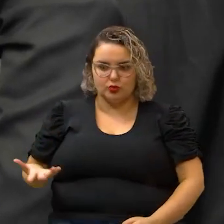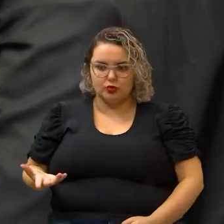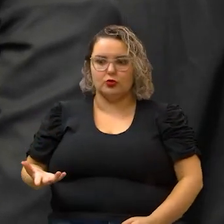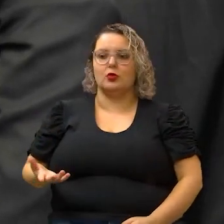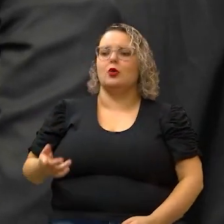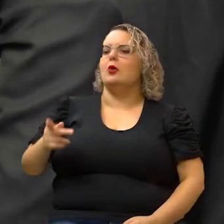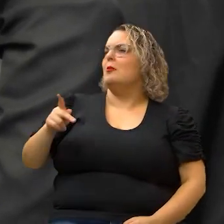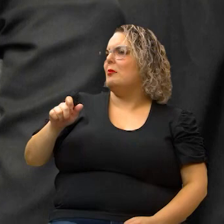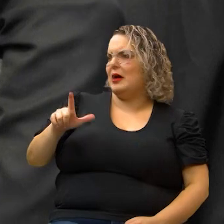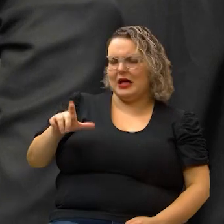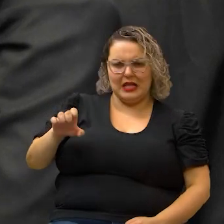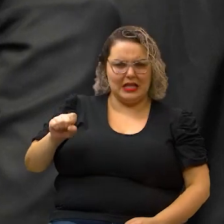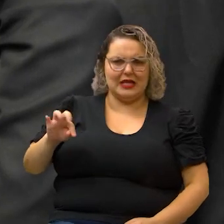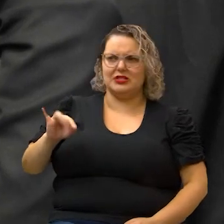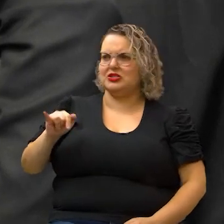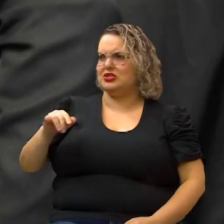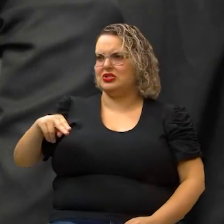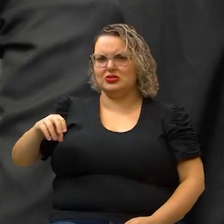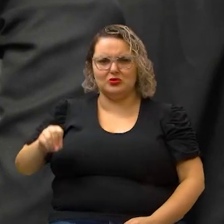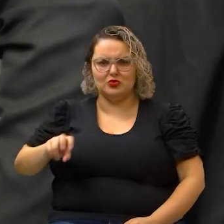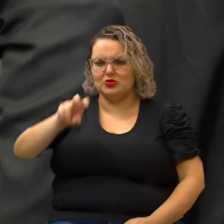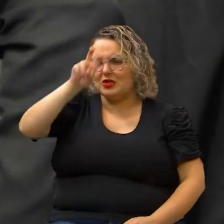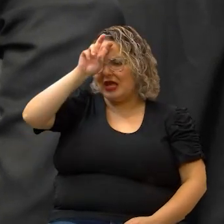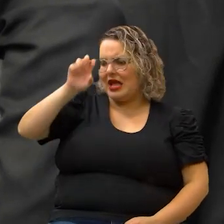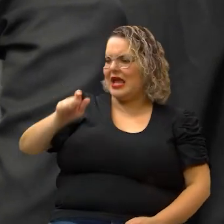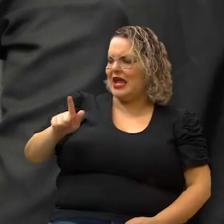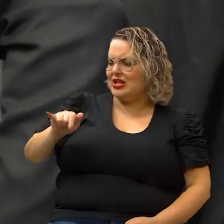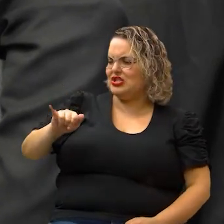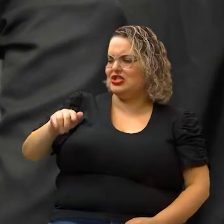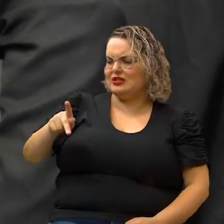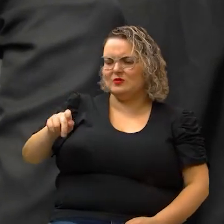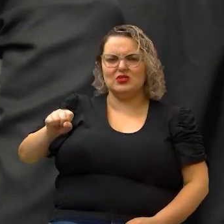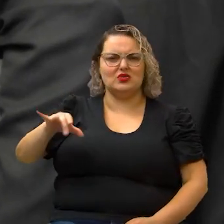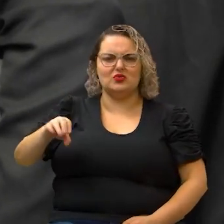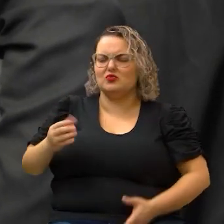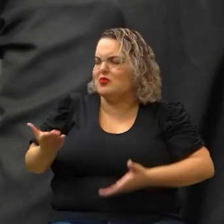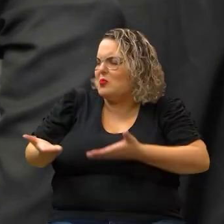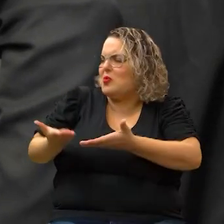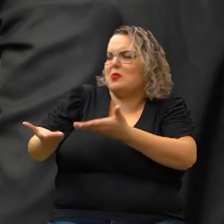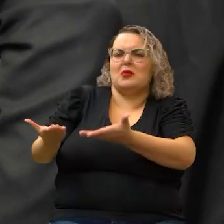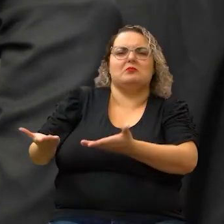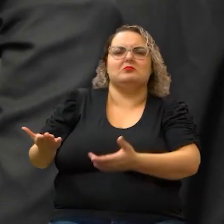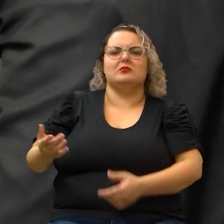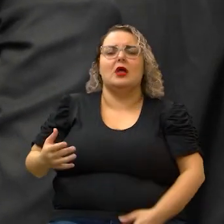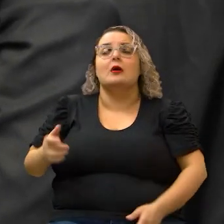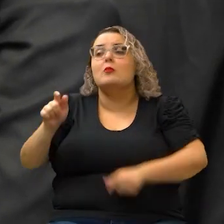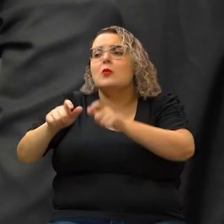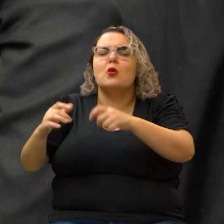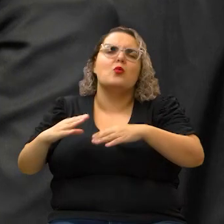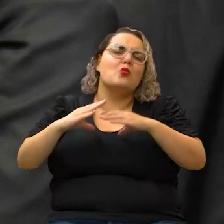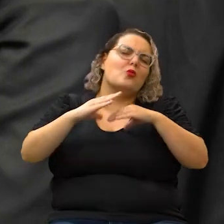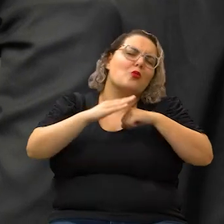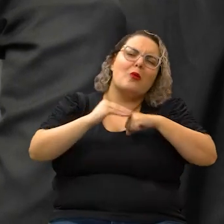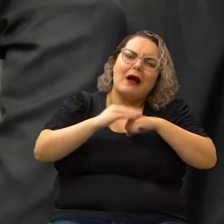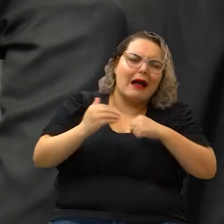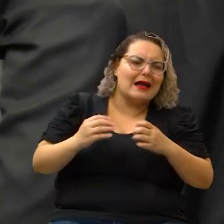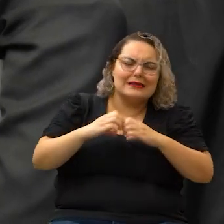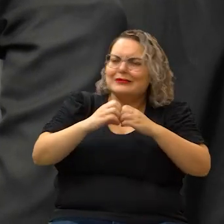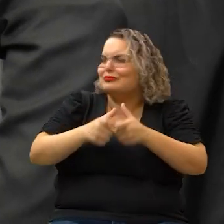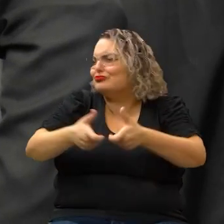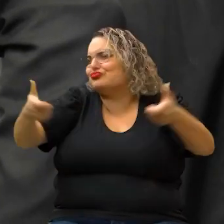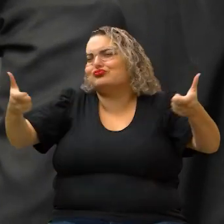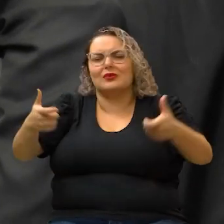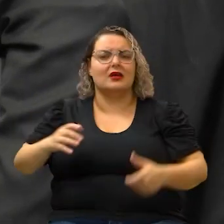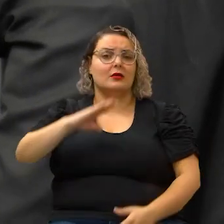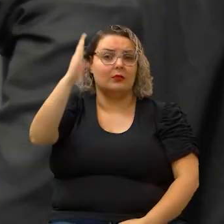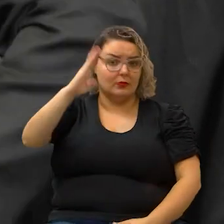os jordanianos, os egípcios. Tratam a gente muito bem, eles são Não, são pessoas assim que têm um carinho enorme pela gente.